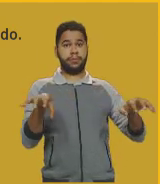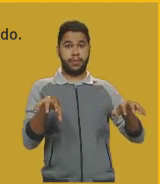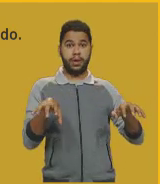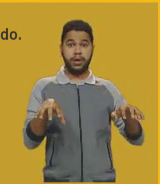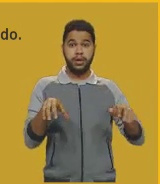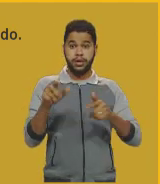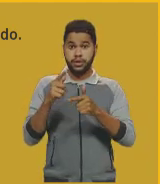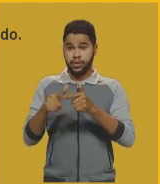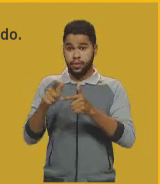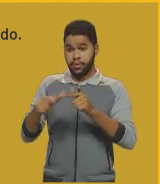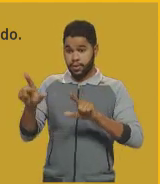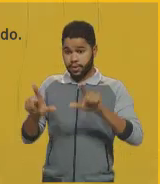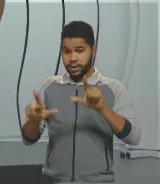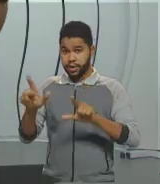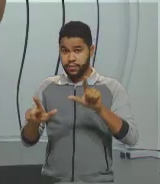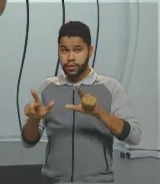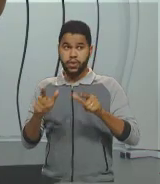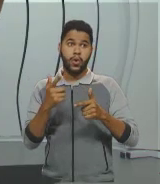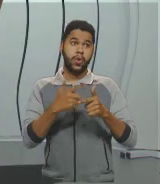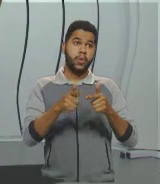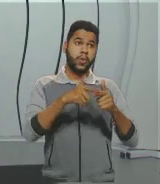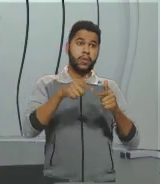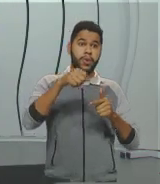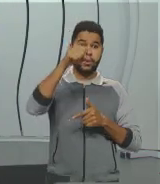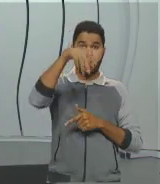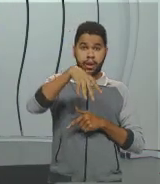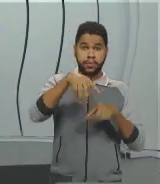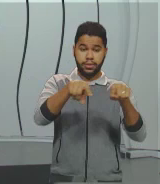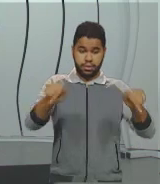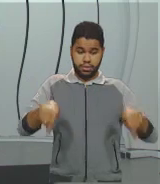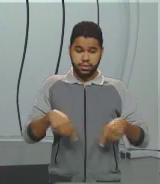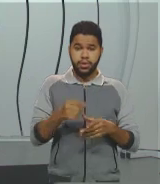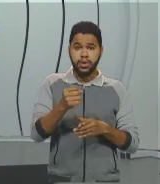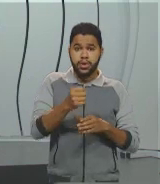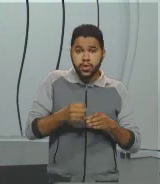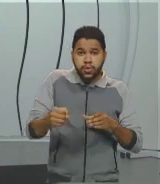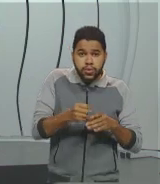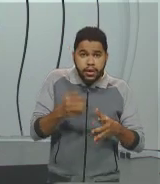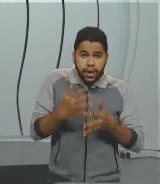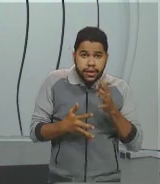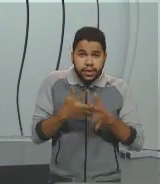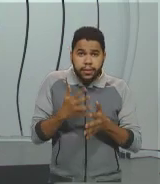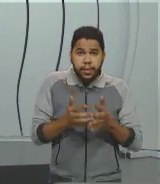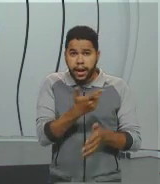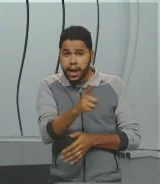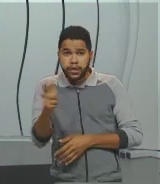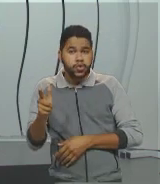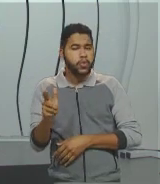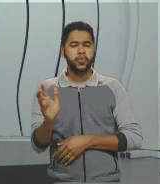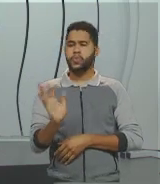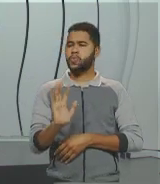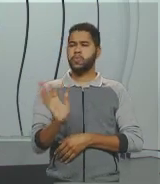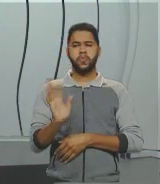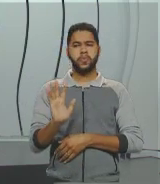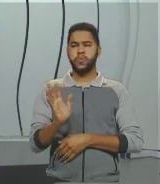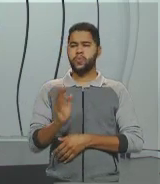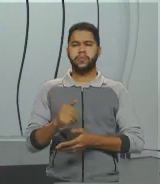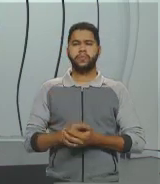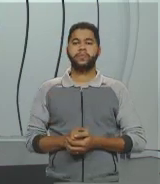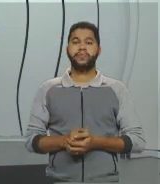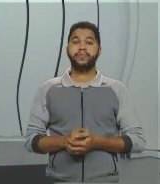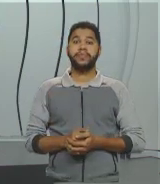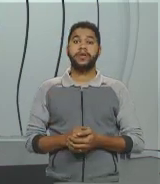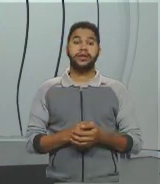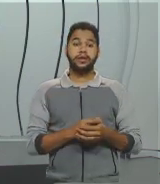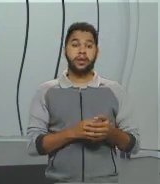der problema na televisão, ou se der problema na lâmpada da cozinha, não necessariamente vai dar problema na lâmpada da sala. Ou seja, na associação